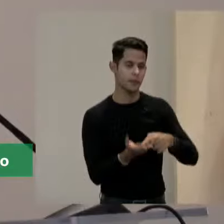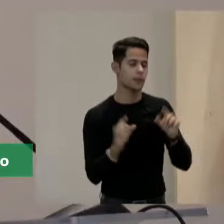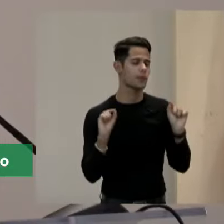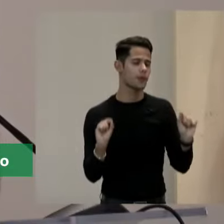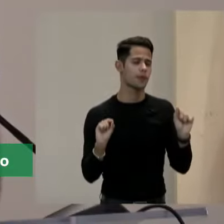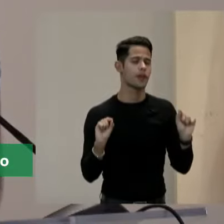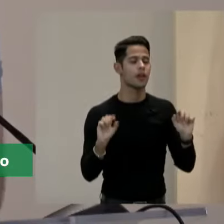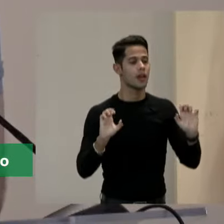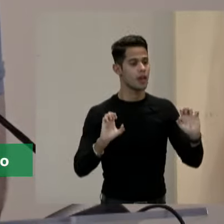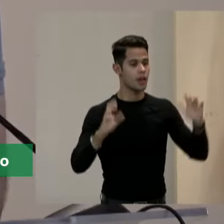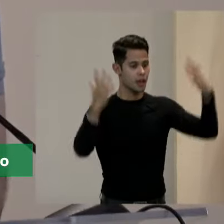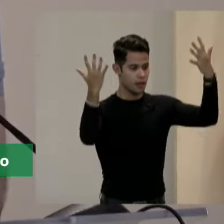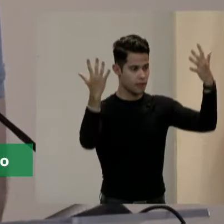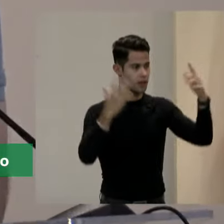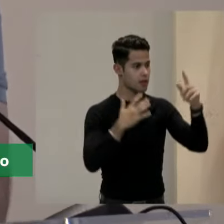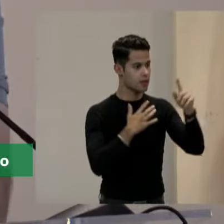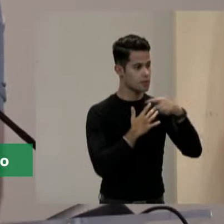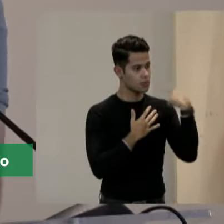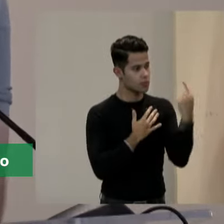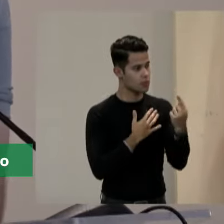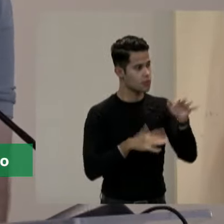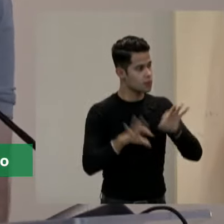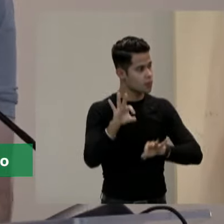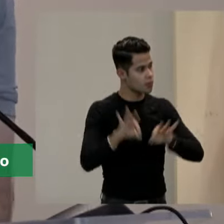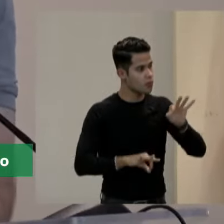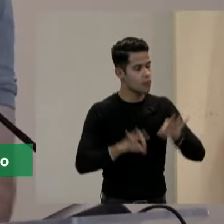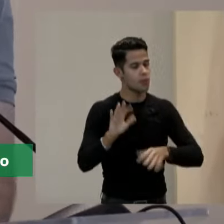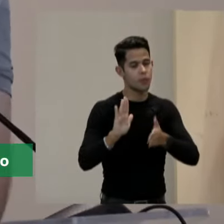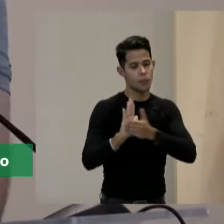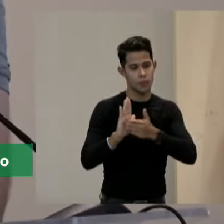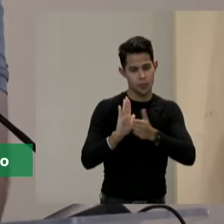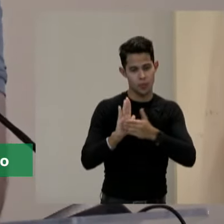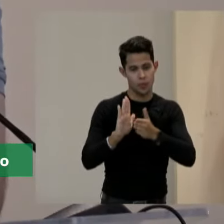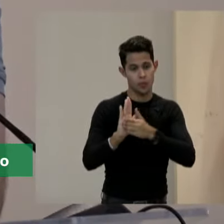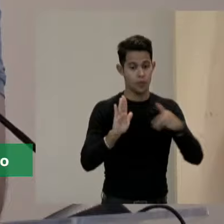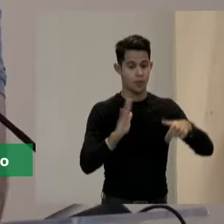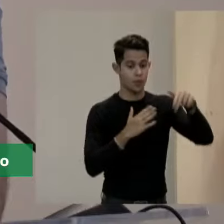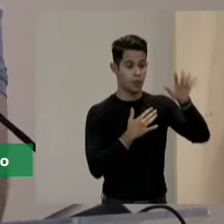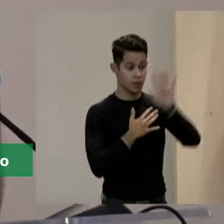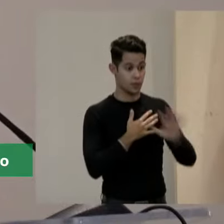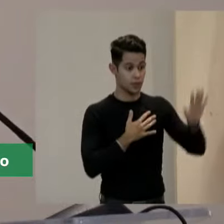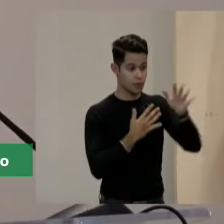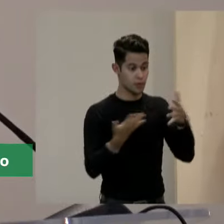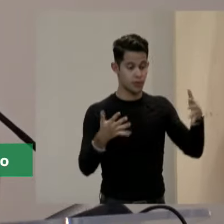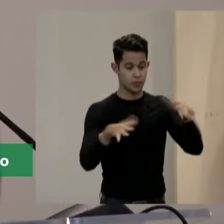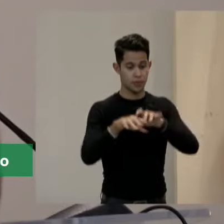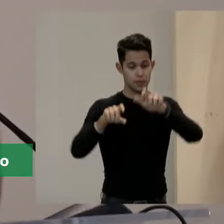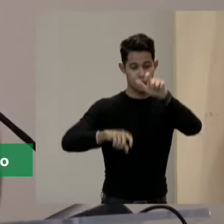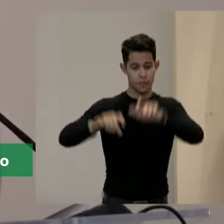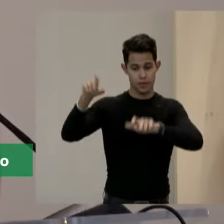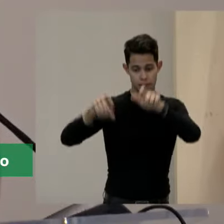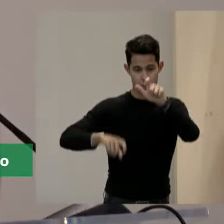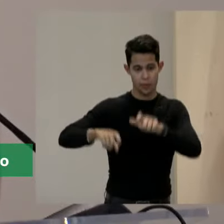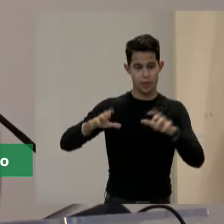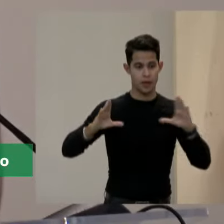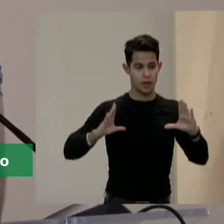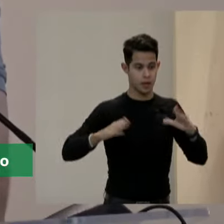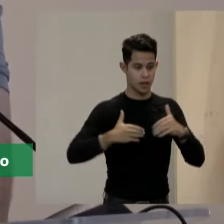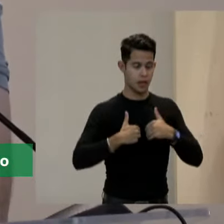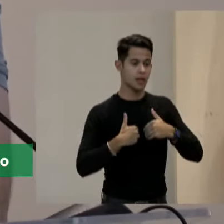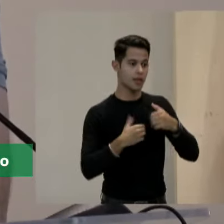que os eventos que a gente organiza e proporciona pela Associação Nacional para a Inclusão das Pessoas Autistas, e esse ano a gente teve